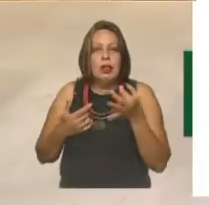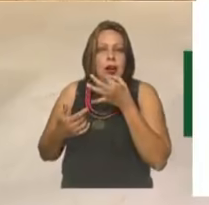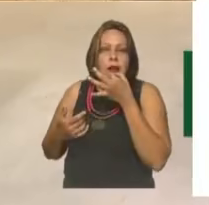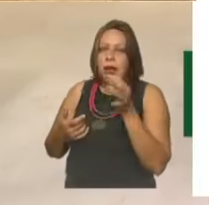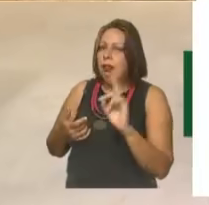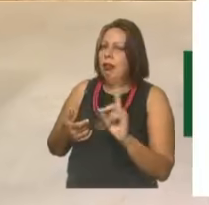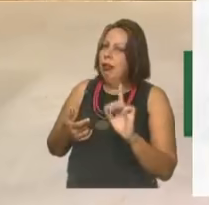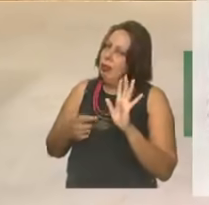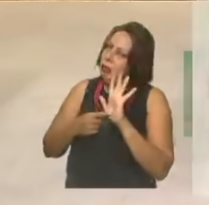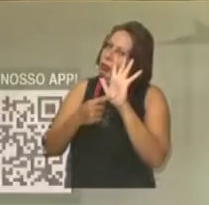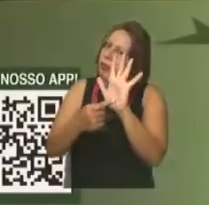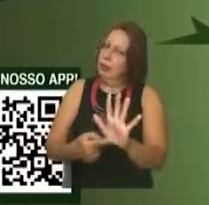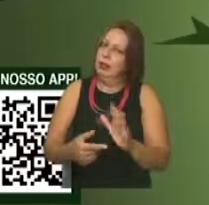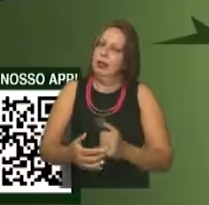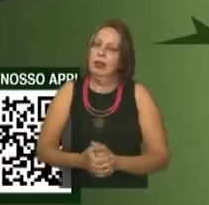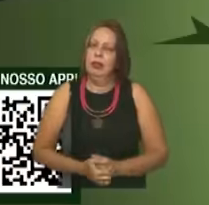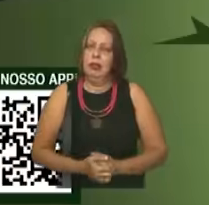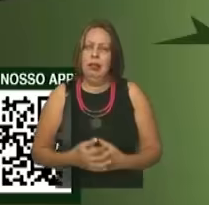Vamos ver, roda aí.